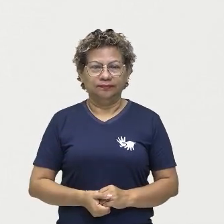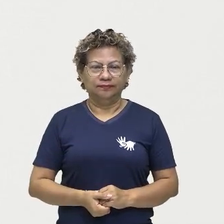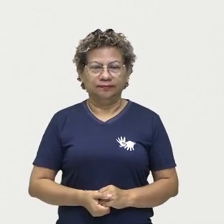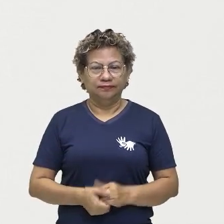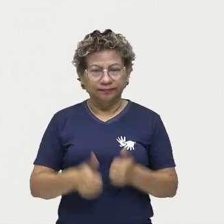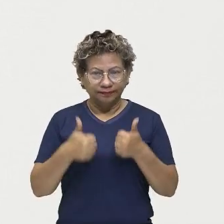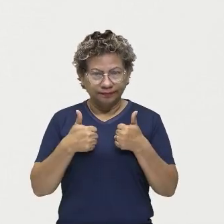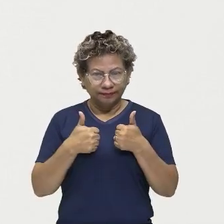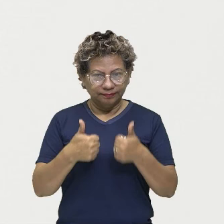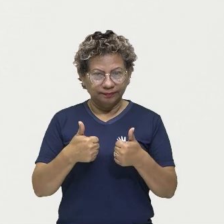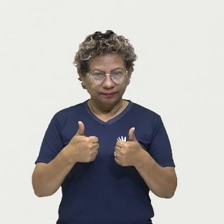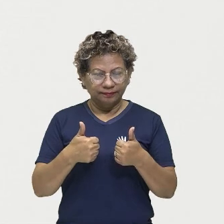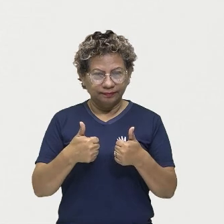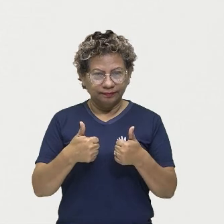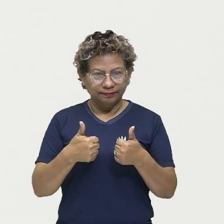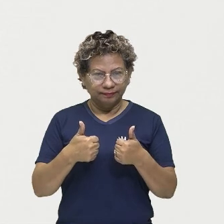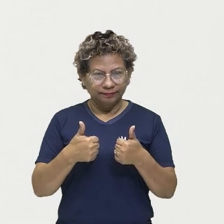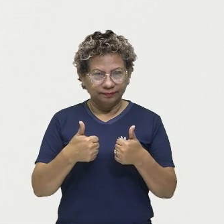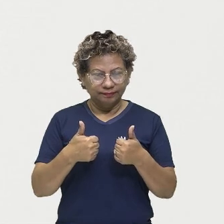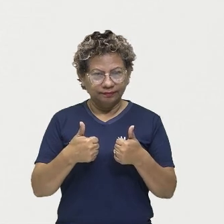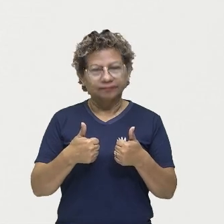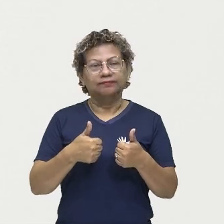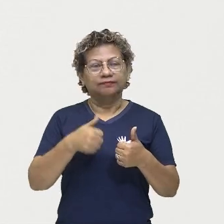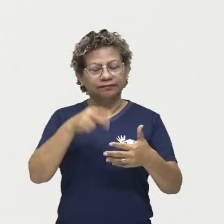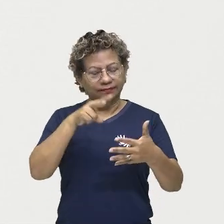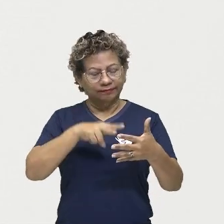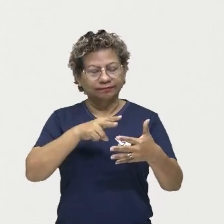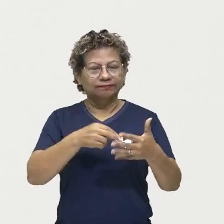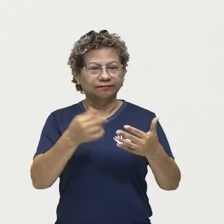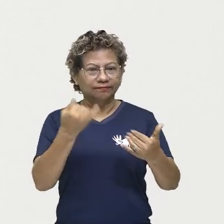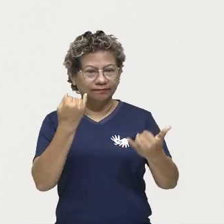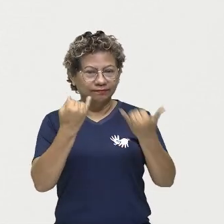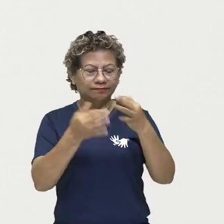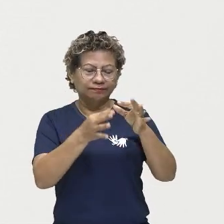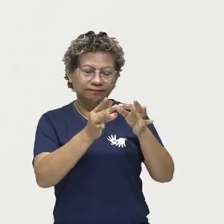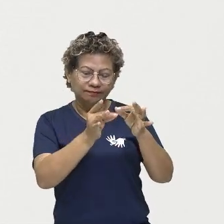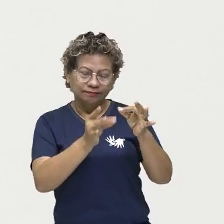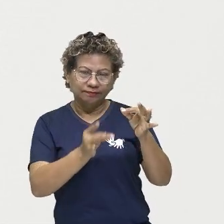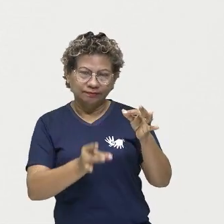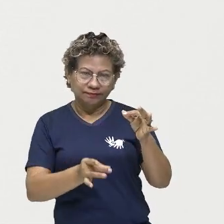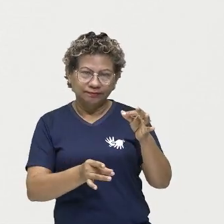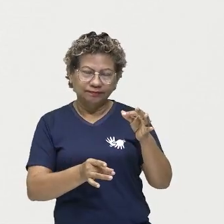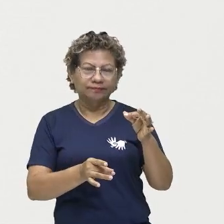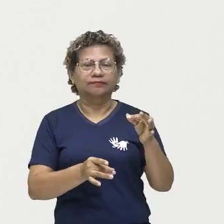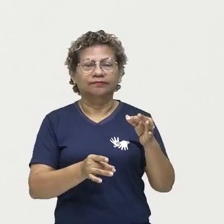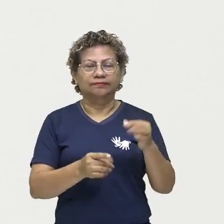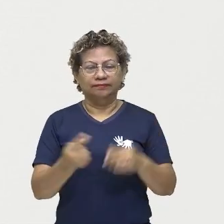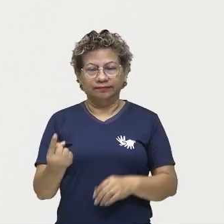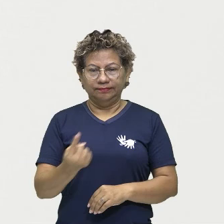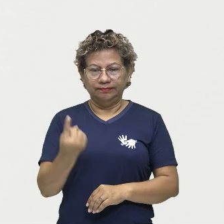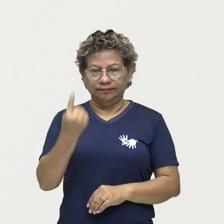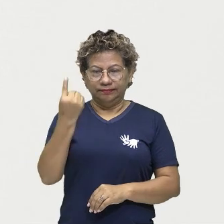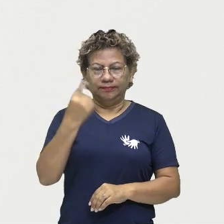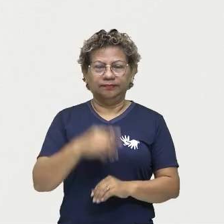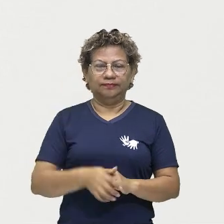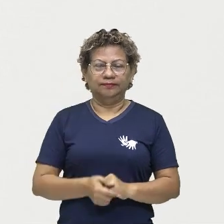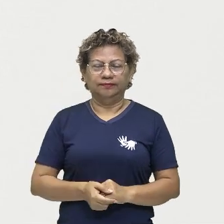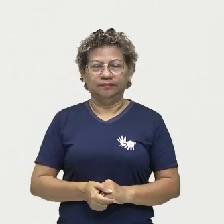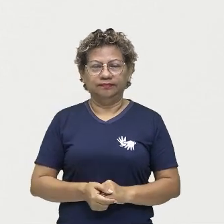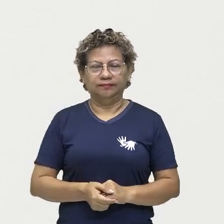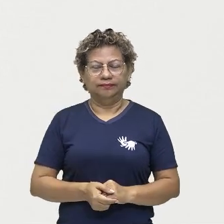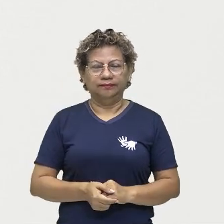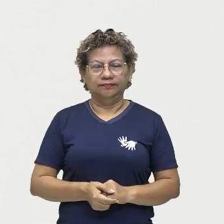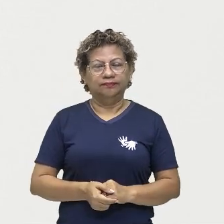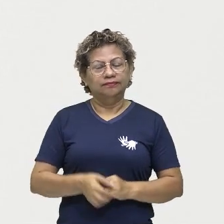Beleza? Conforme a definição na síntese do conteúdo, a resposta correta é a altura, né? Essa é a definição que